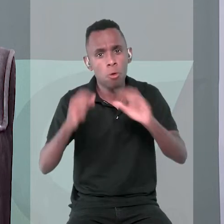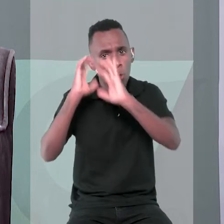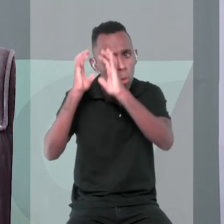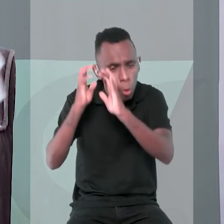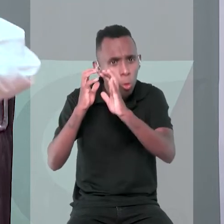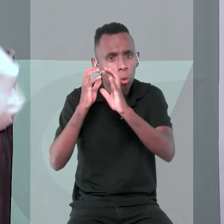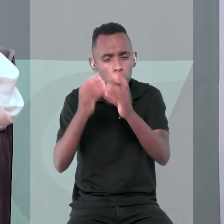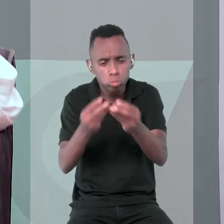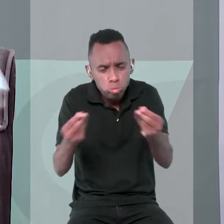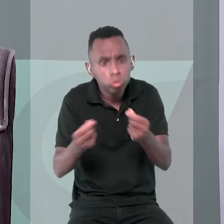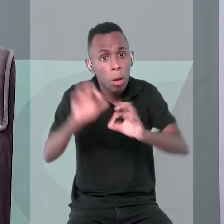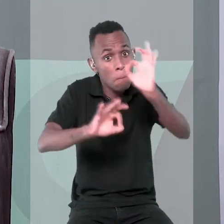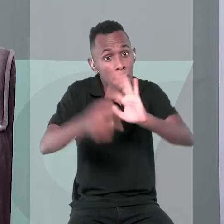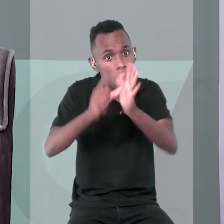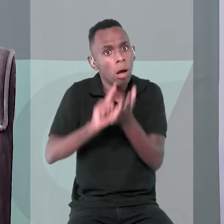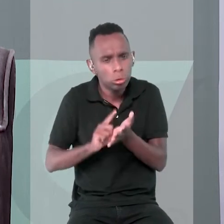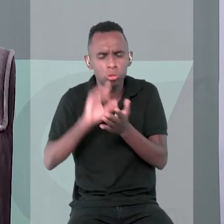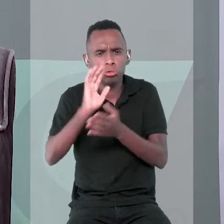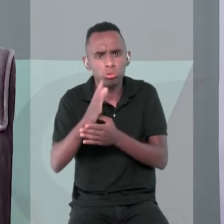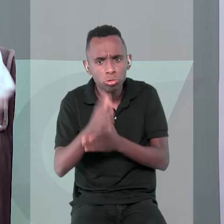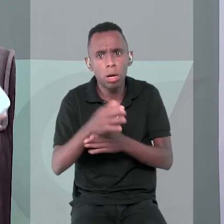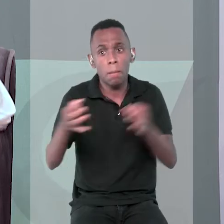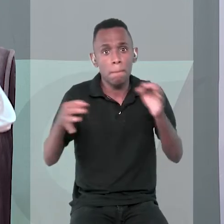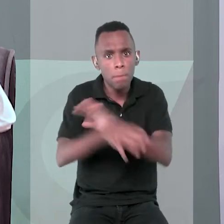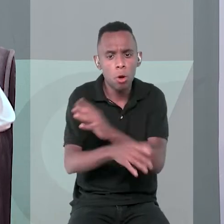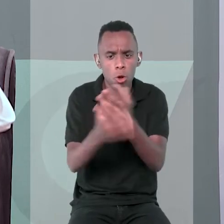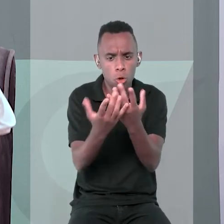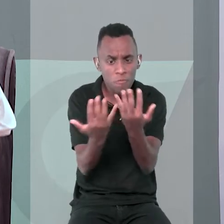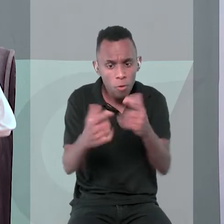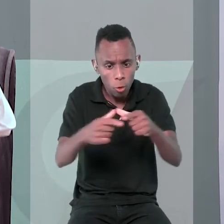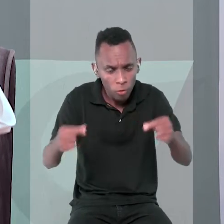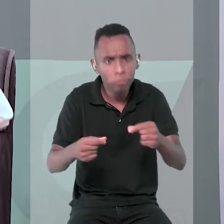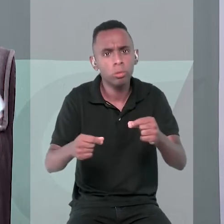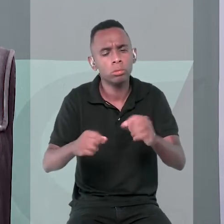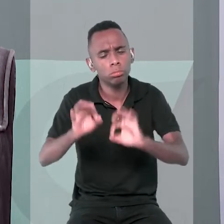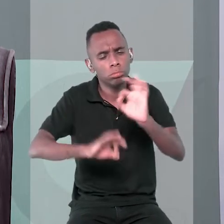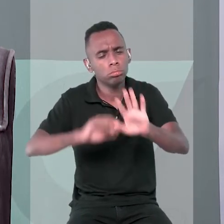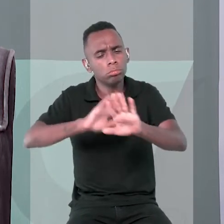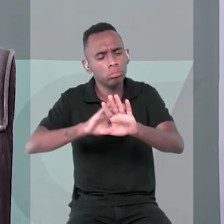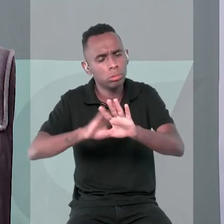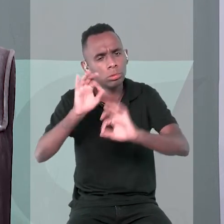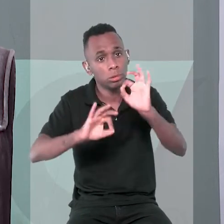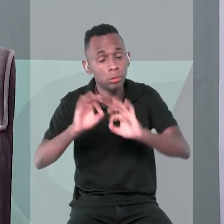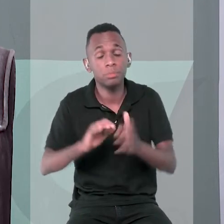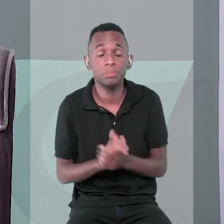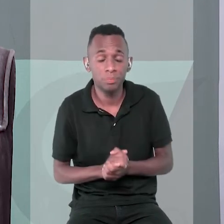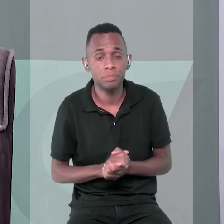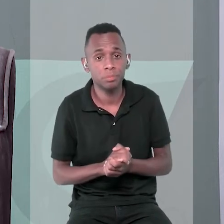seca. Já estava tudo preparado. Uma já preparava, já estava lá pondo fogo na folha, e as outras. E queimaram uma